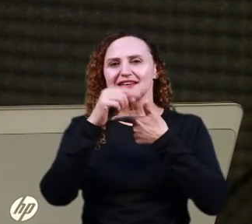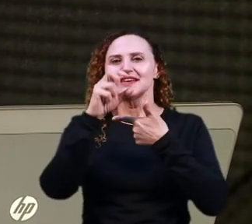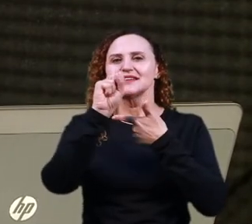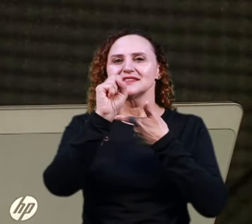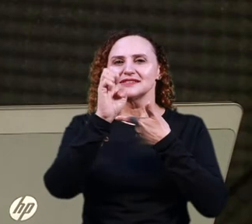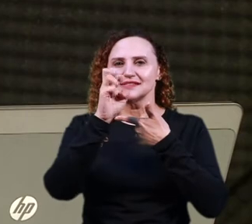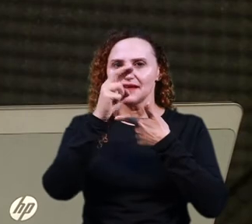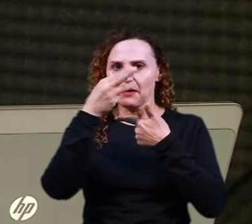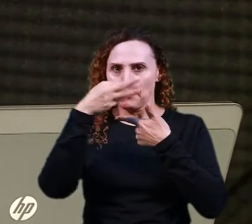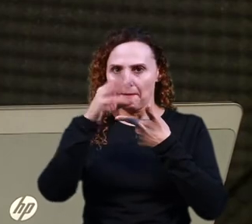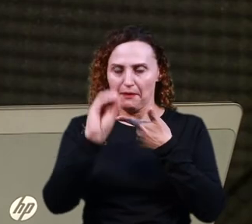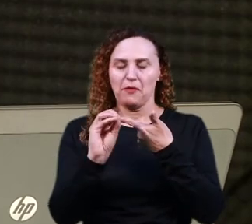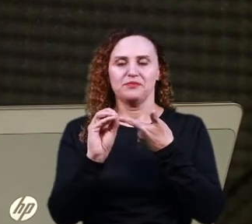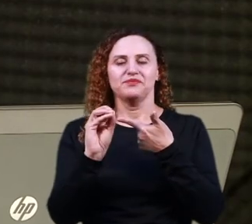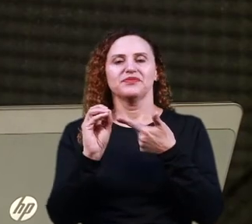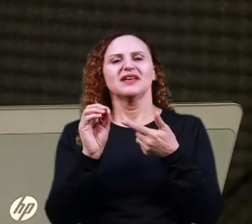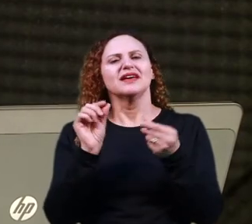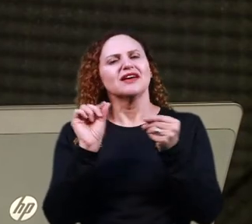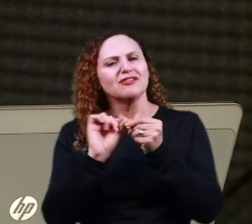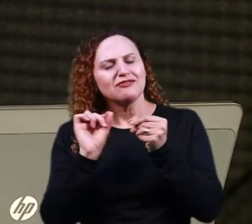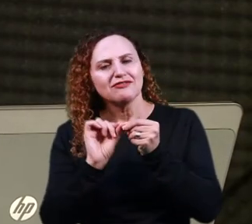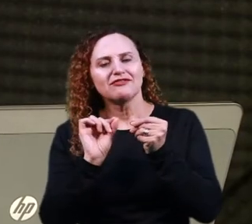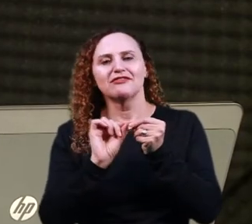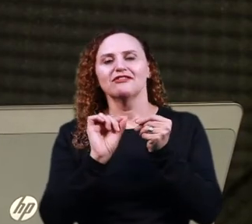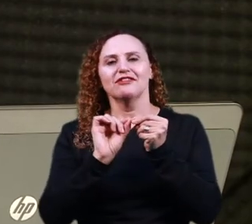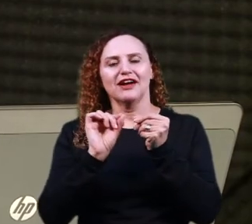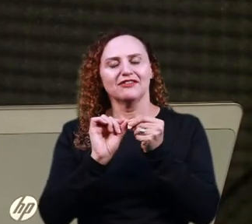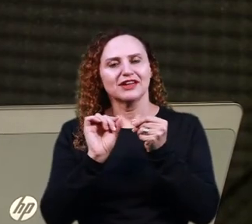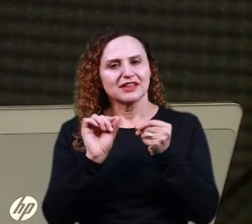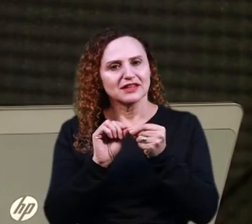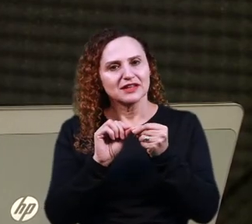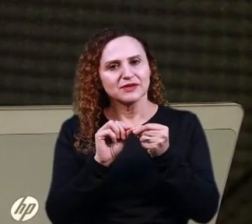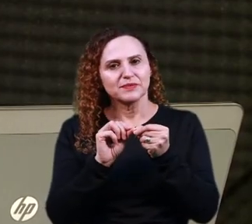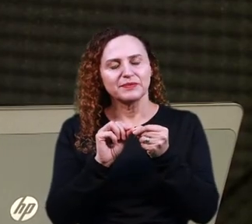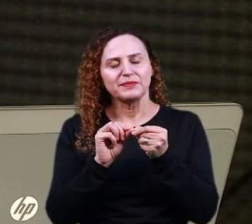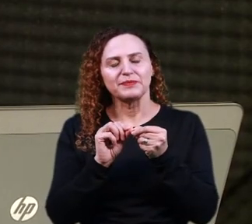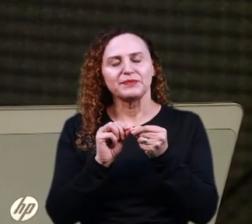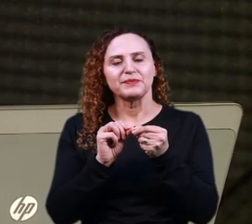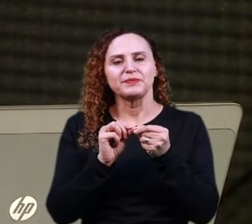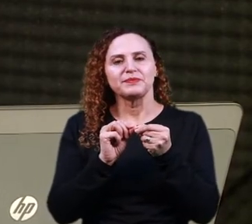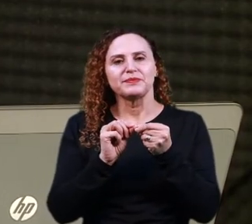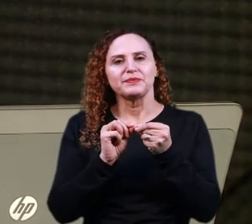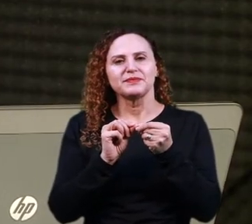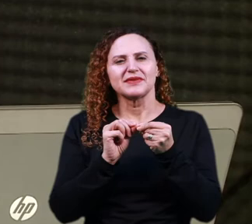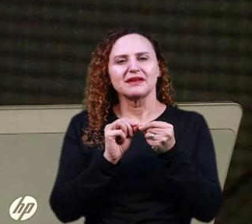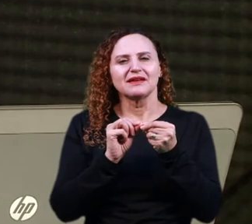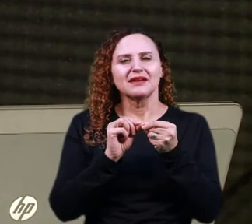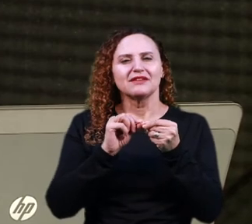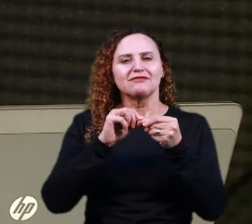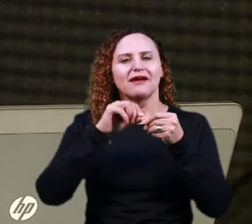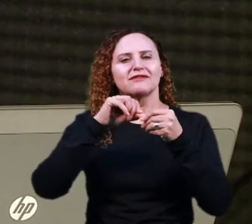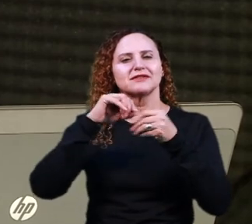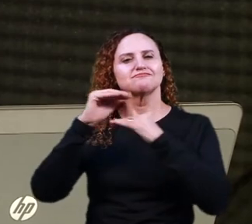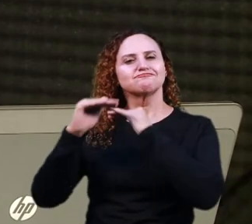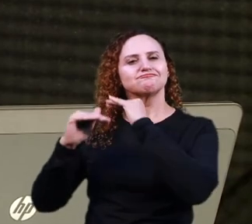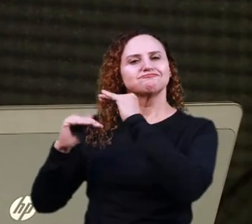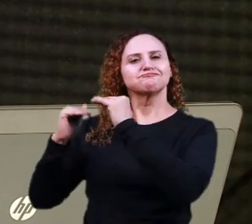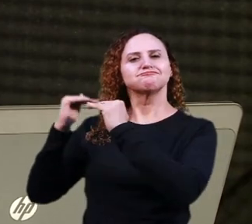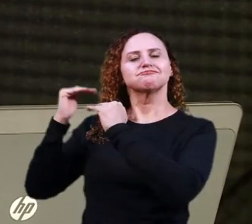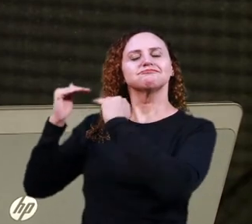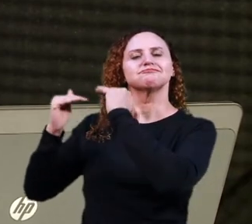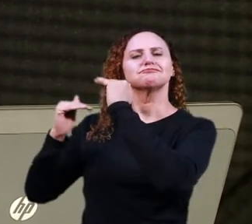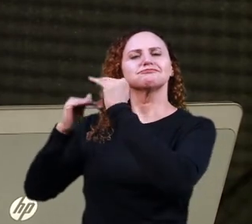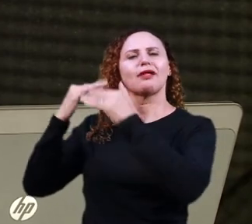da sexagésima que vai fazer essa e se desenvolver